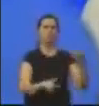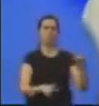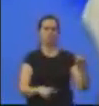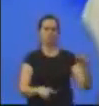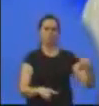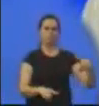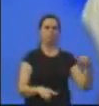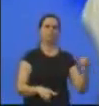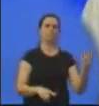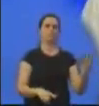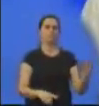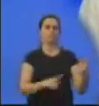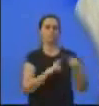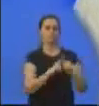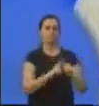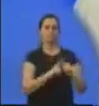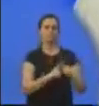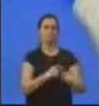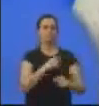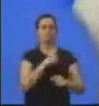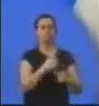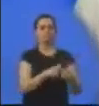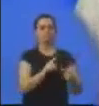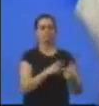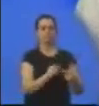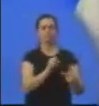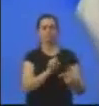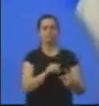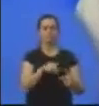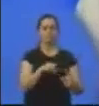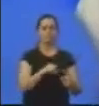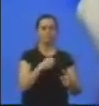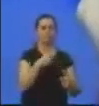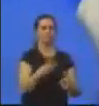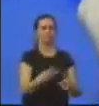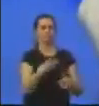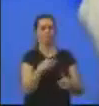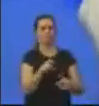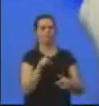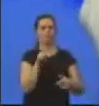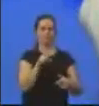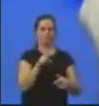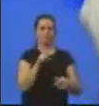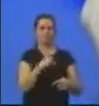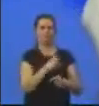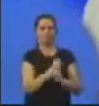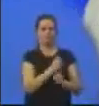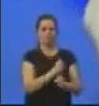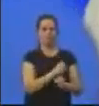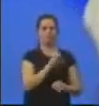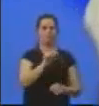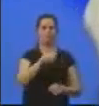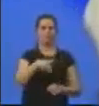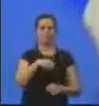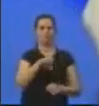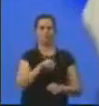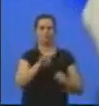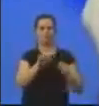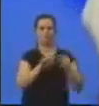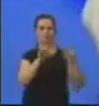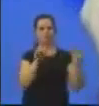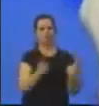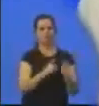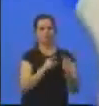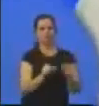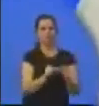dividido por 4x. Do mesmo modo, o seno de 3x teria que ter o 3x ali também. Então, tem que ter o seno do arco e